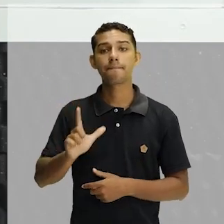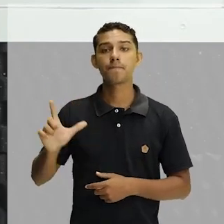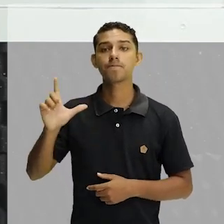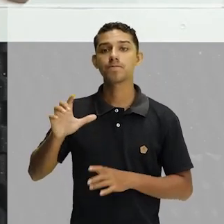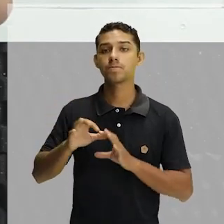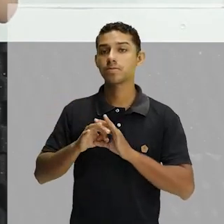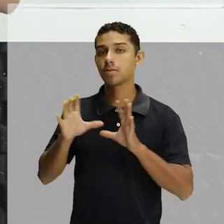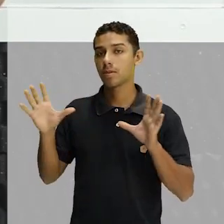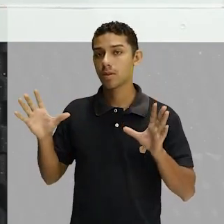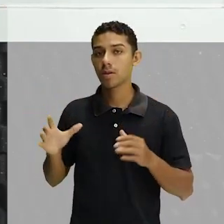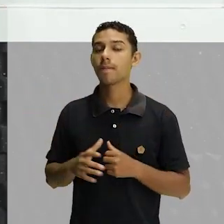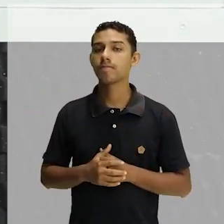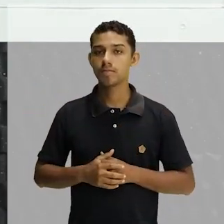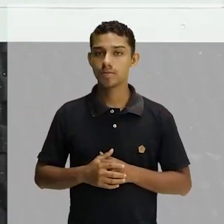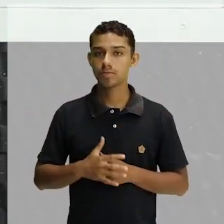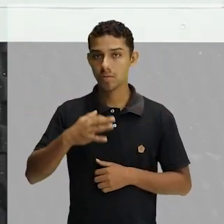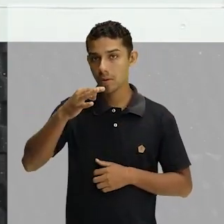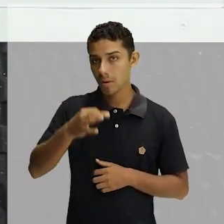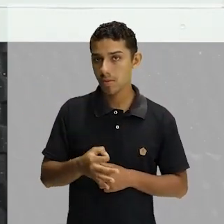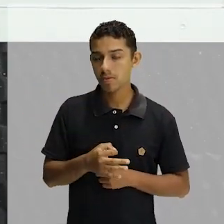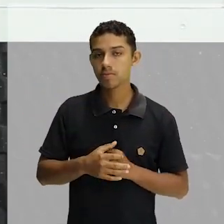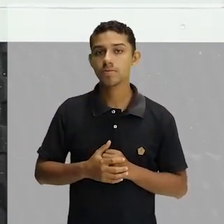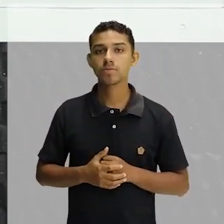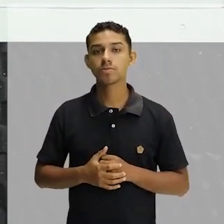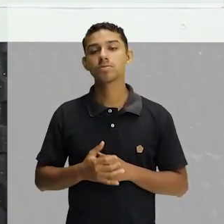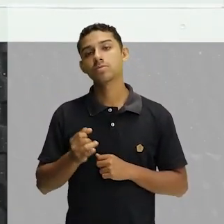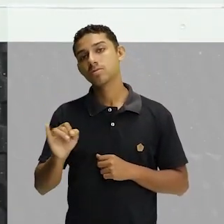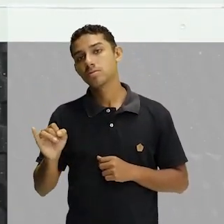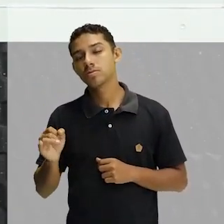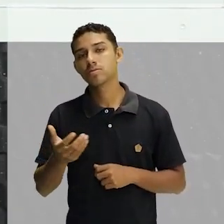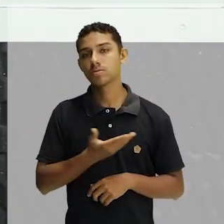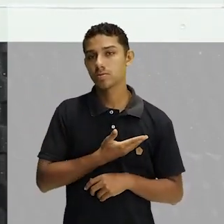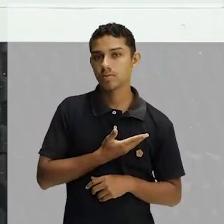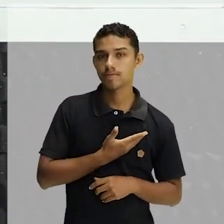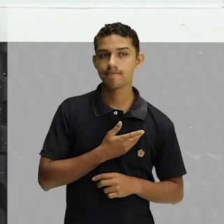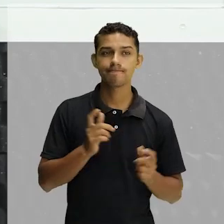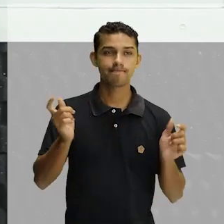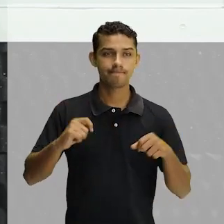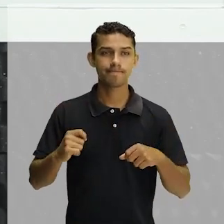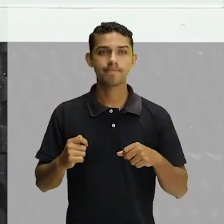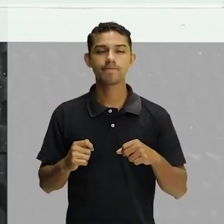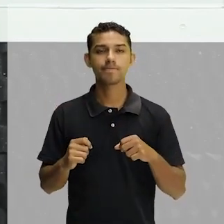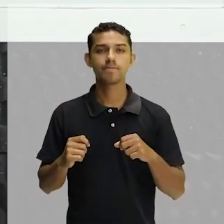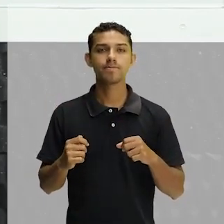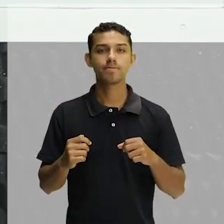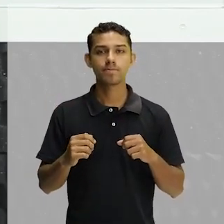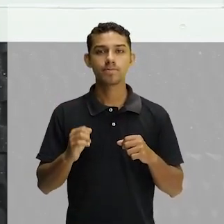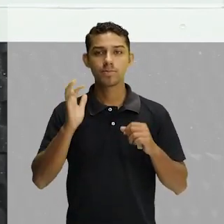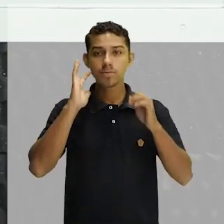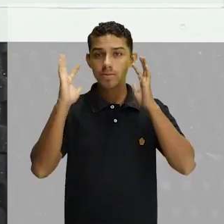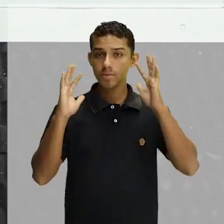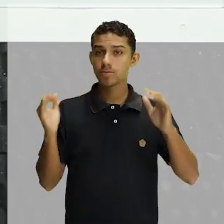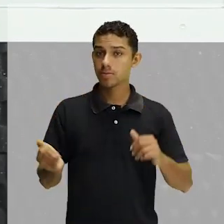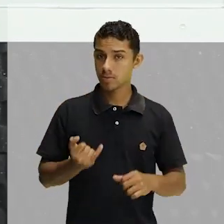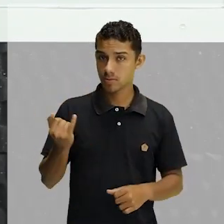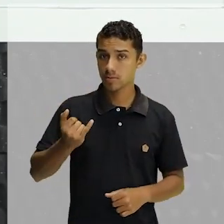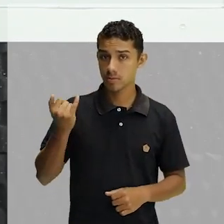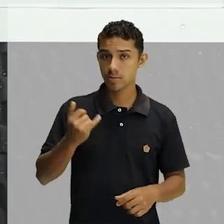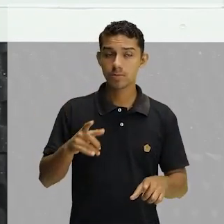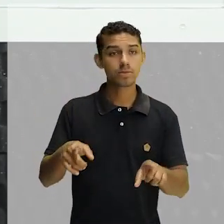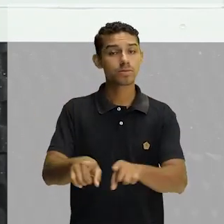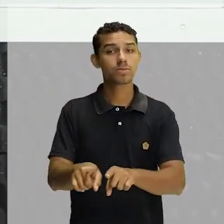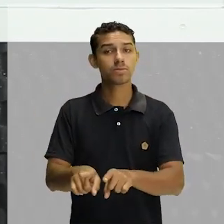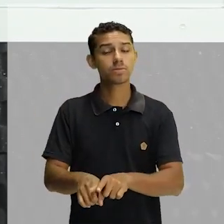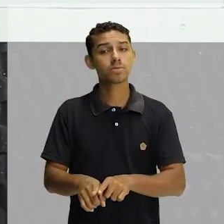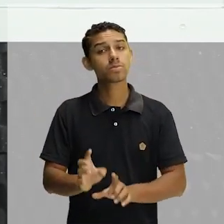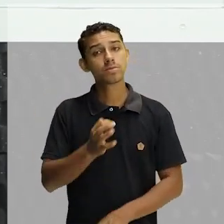Liberalismo, correto? Então, o nosso amigo Rousseau, ele também está na linha liberal. Isso aqui é importante, porque ele